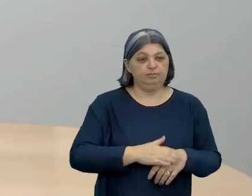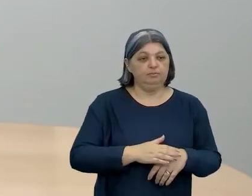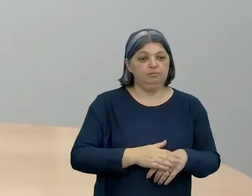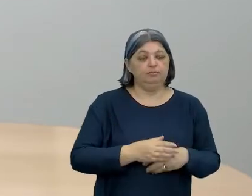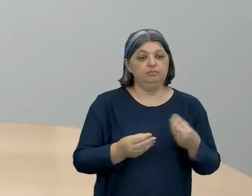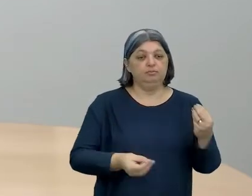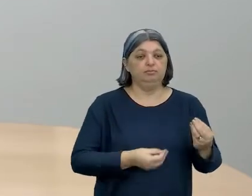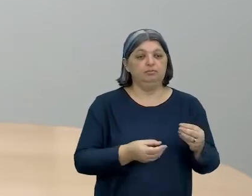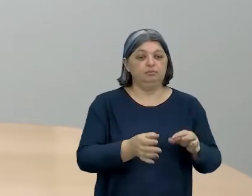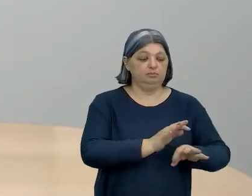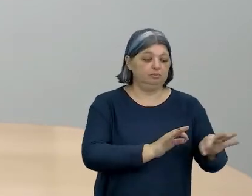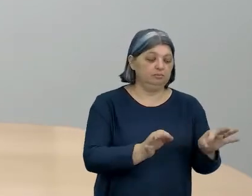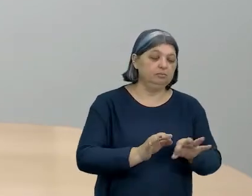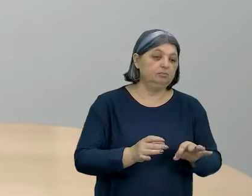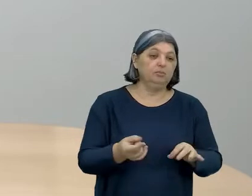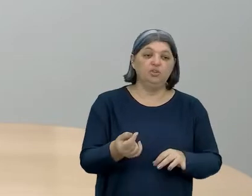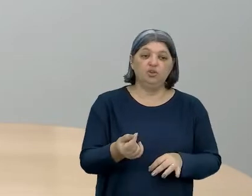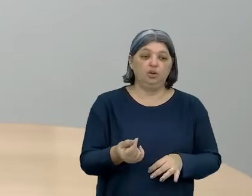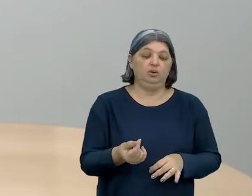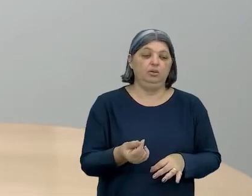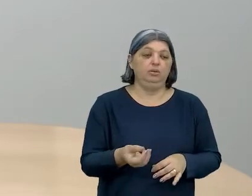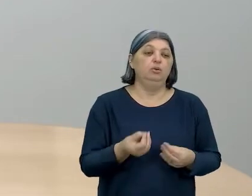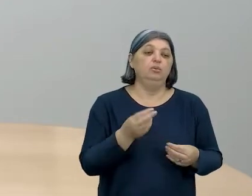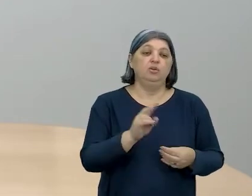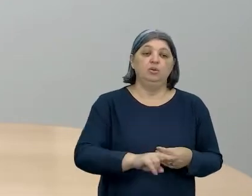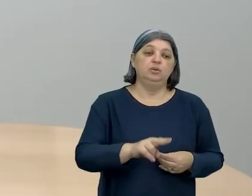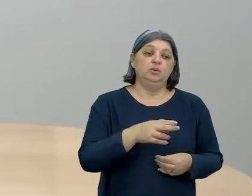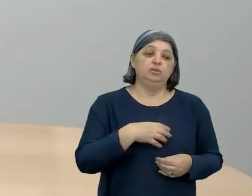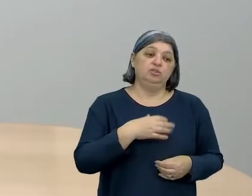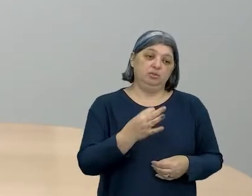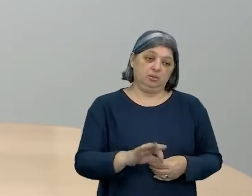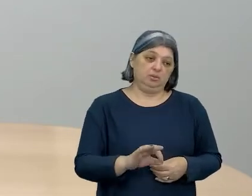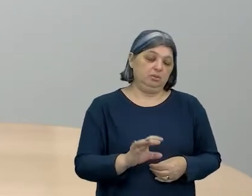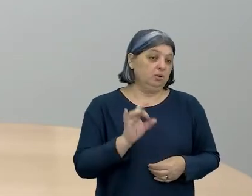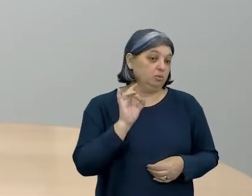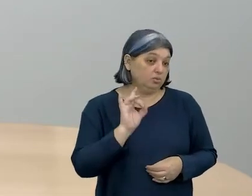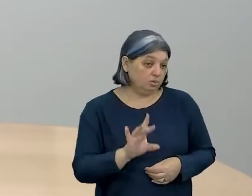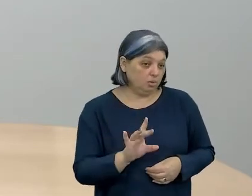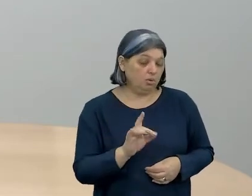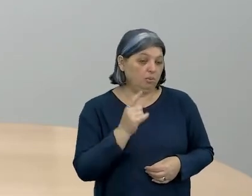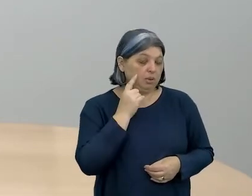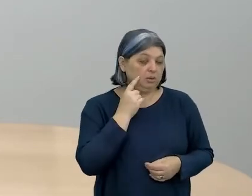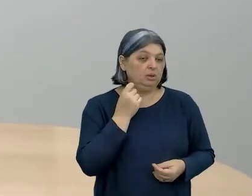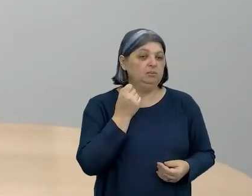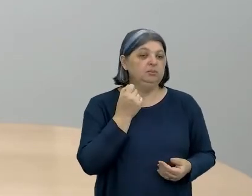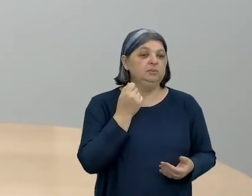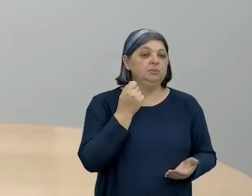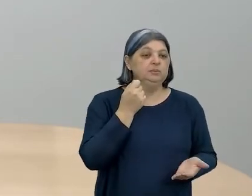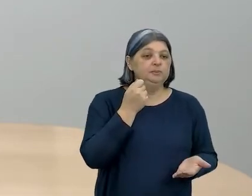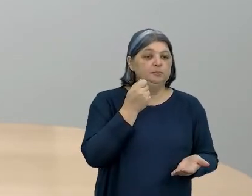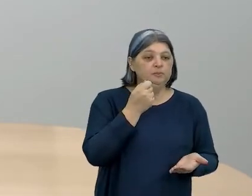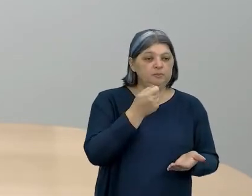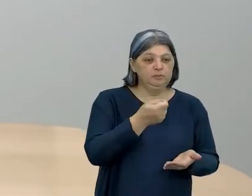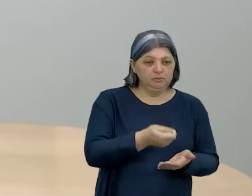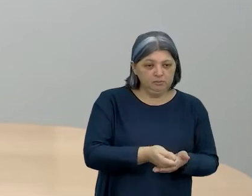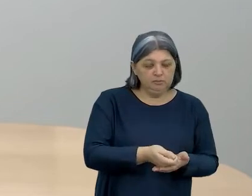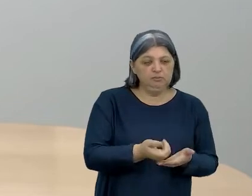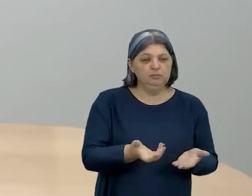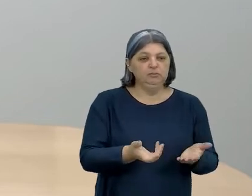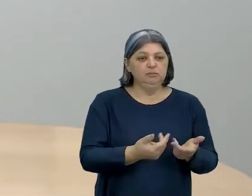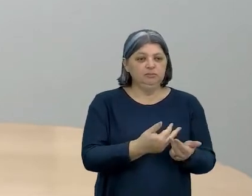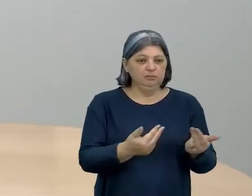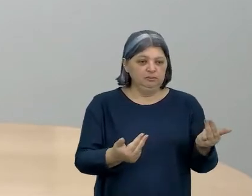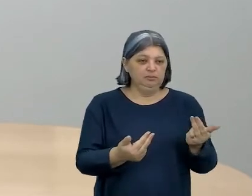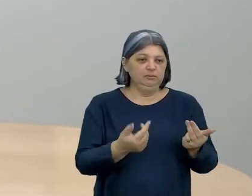gente planejar e como que a gente vai consumir. Não pensando só em consumir, mas como que a gente vai utilizar esse recurso, né, financeiro,